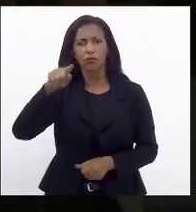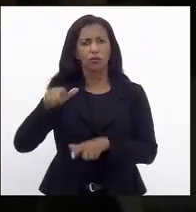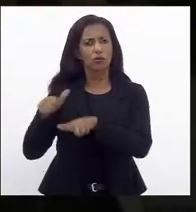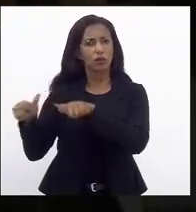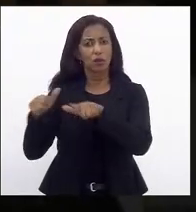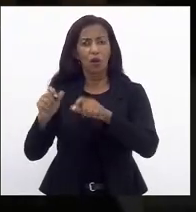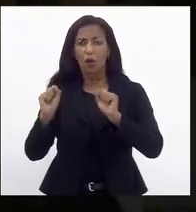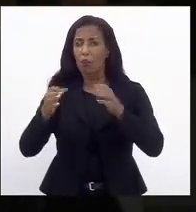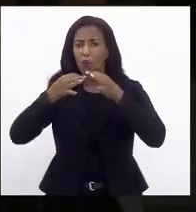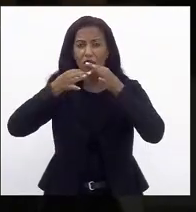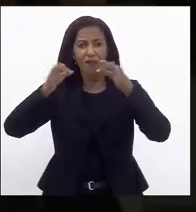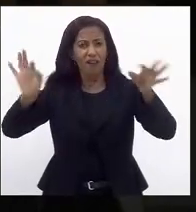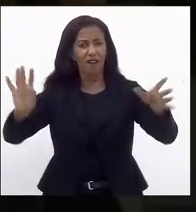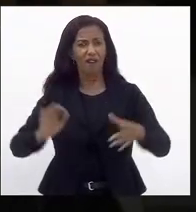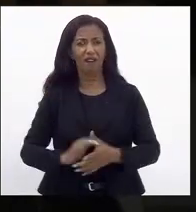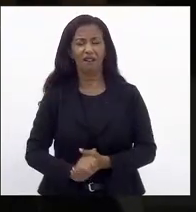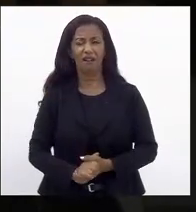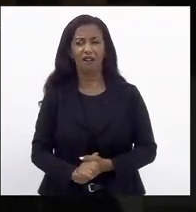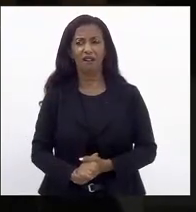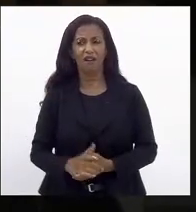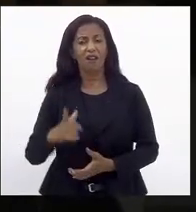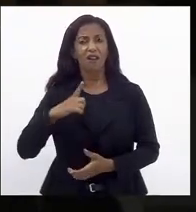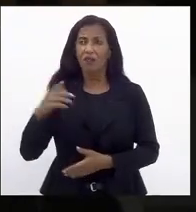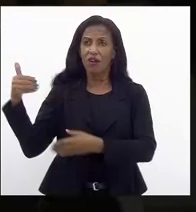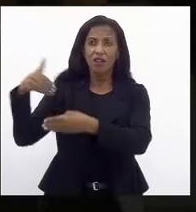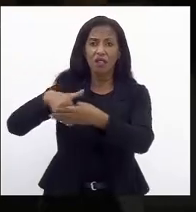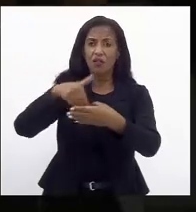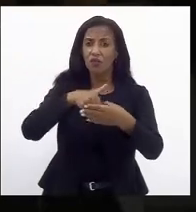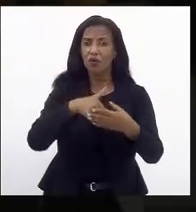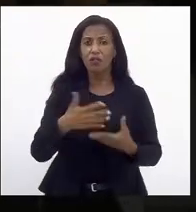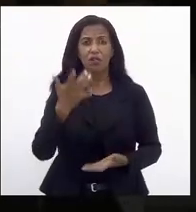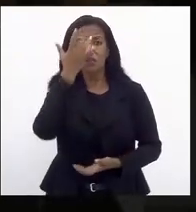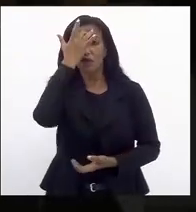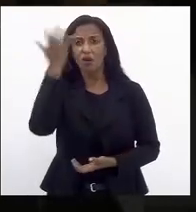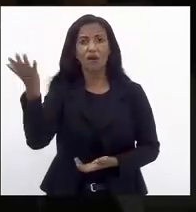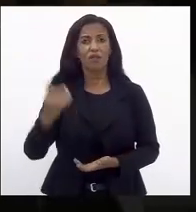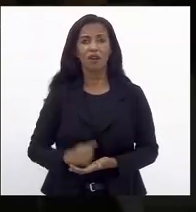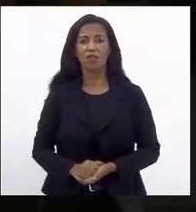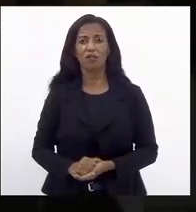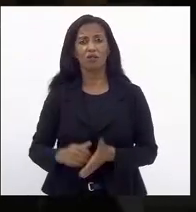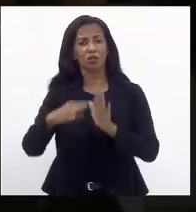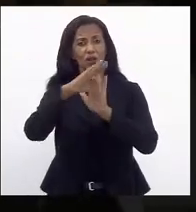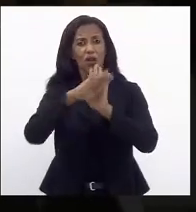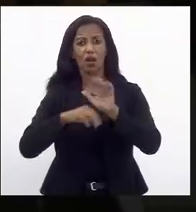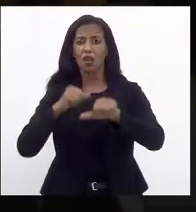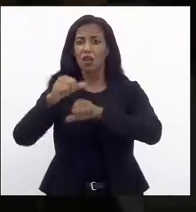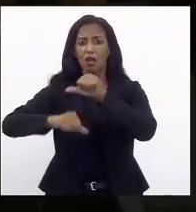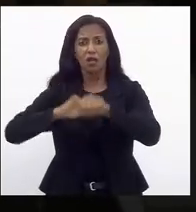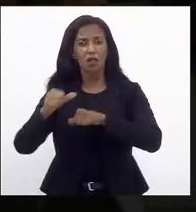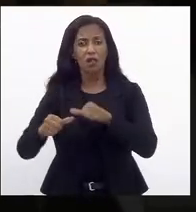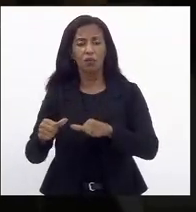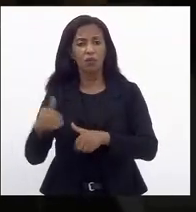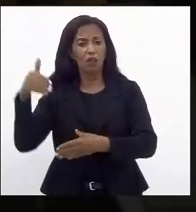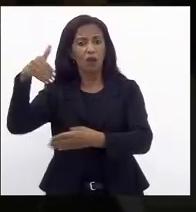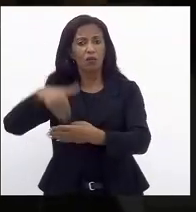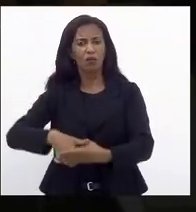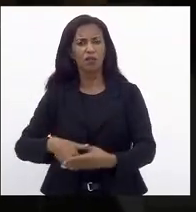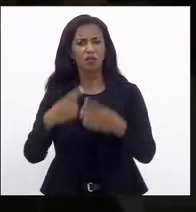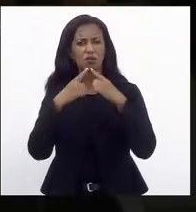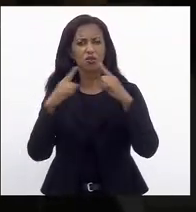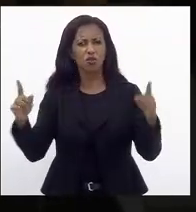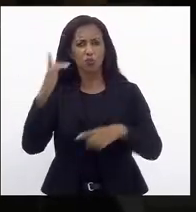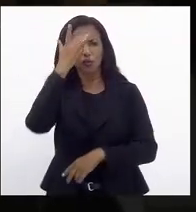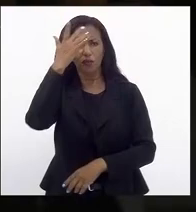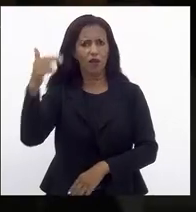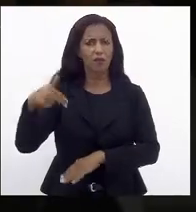podem vaiar que ainda vamos ter muitas votações e é fácil chamar os trabalhos da ontem e mudar a votação que eu te expulso